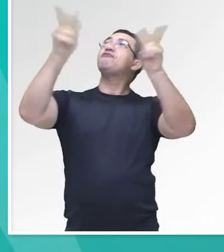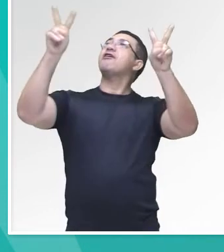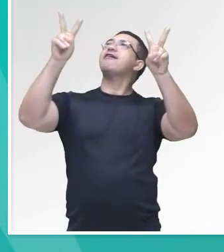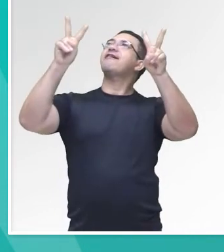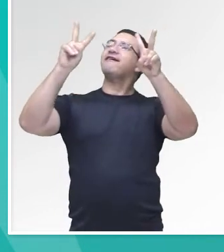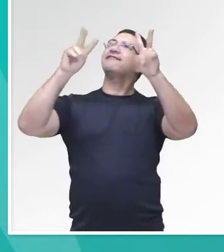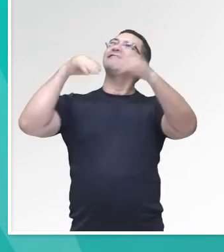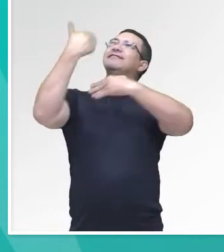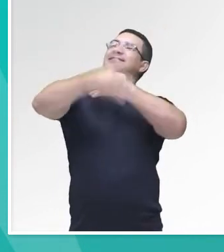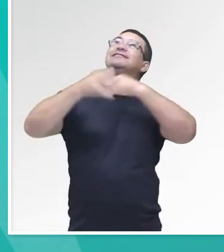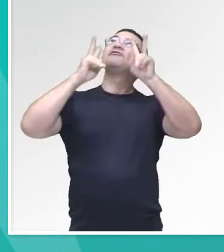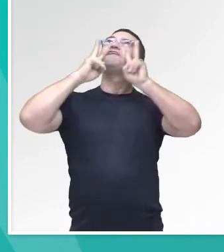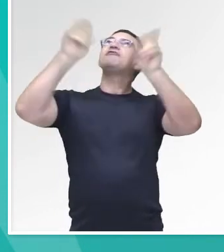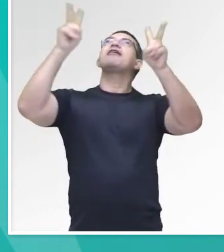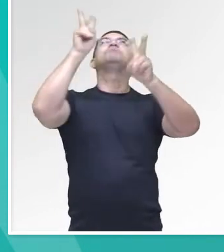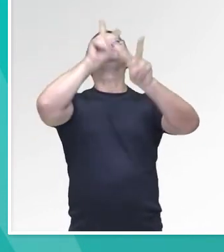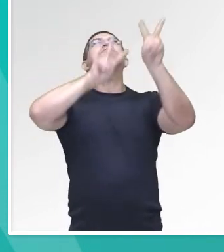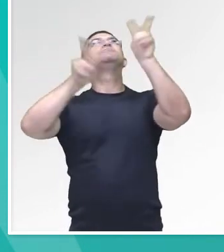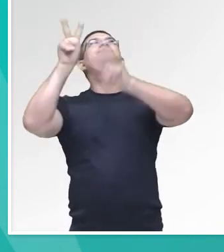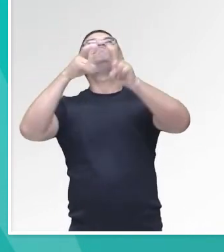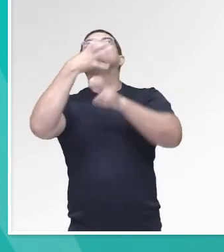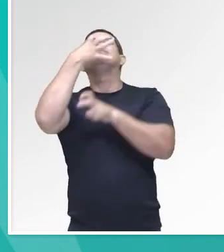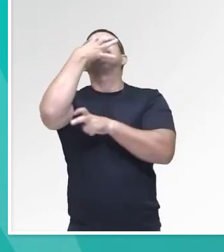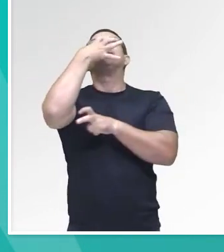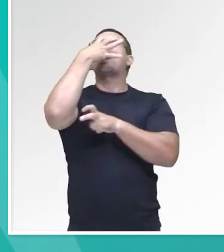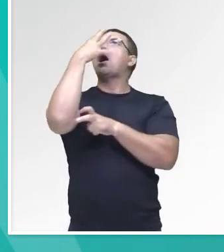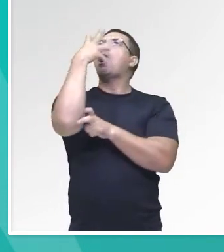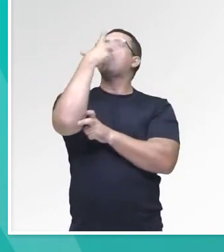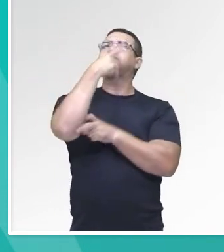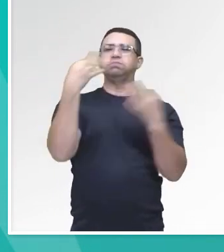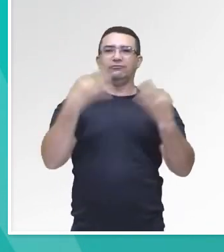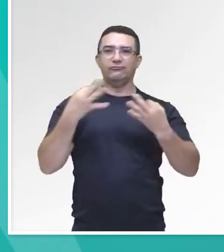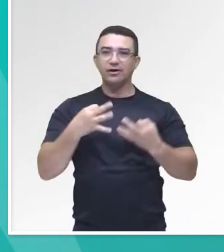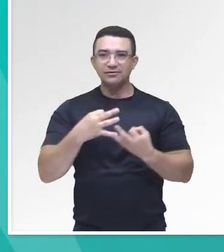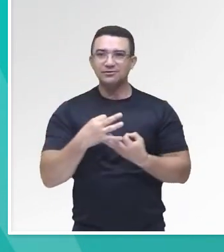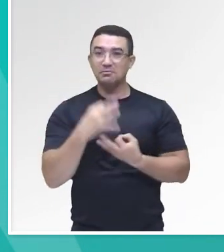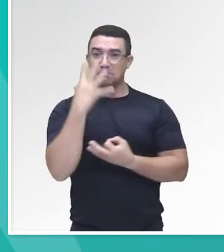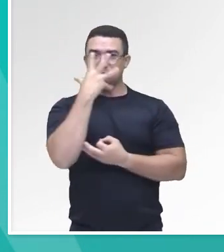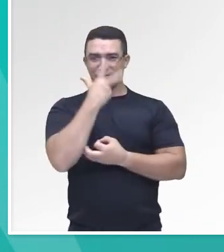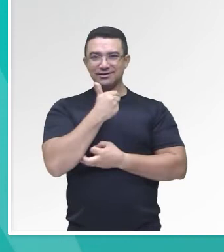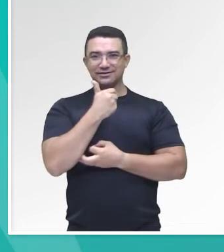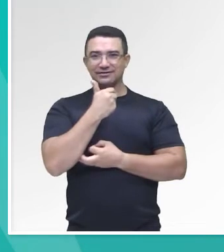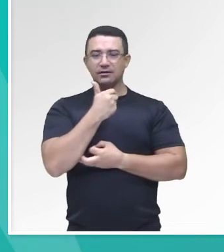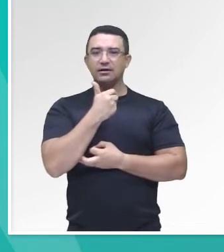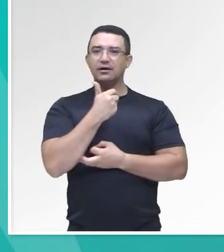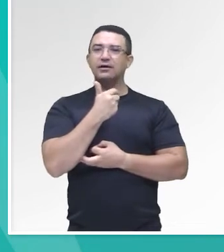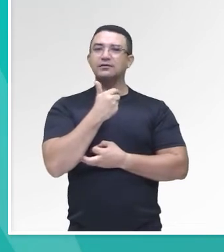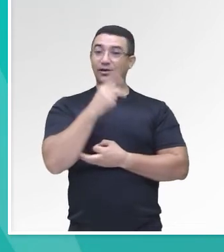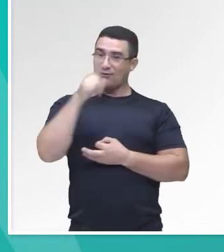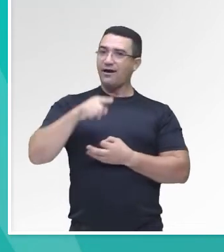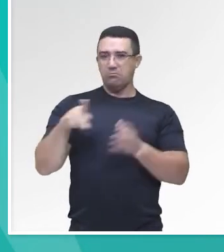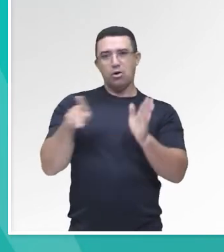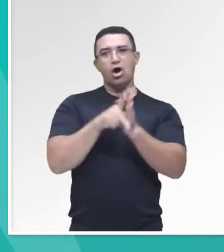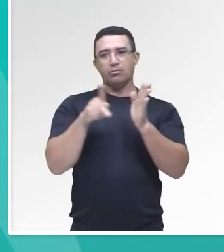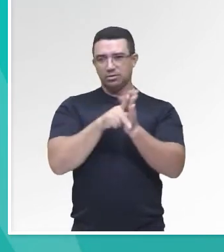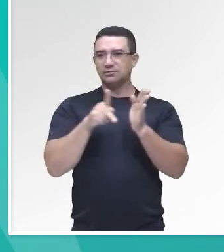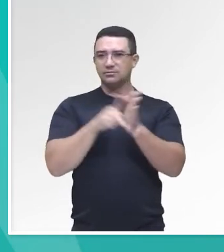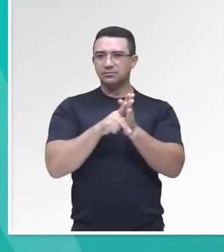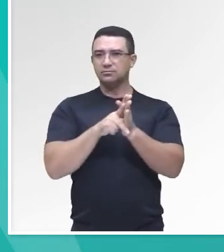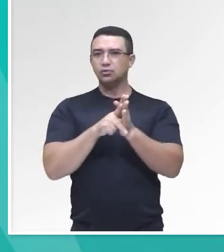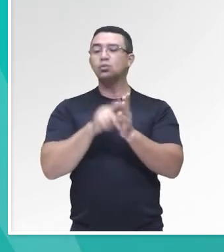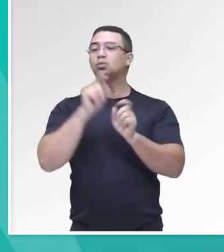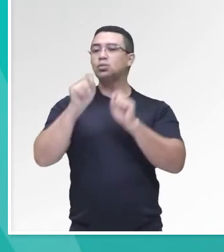no quintal, e a gente vê as estrelas. E é tão encantador, né?